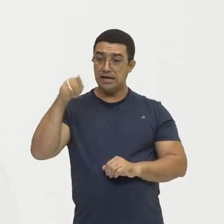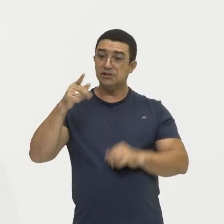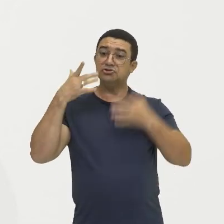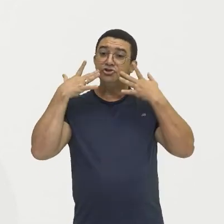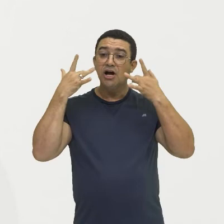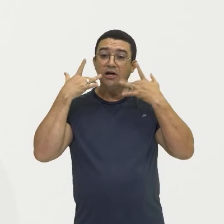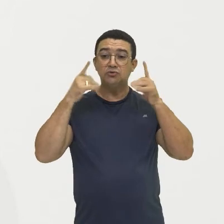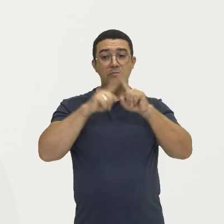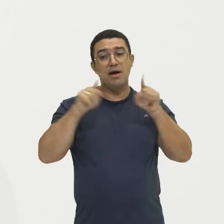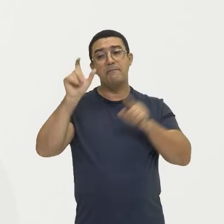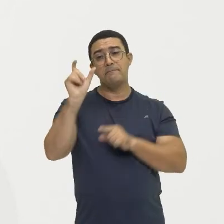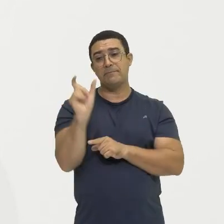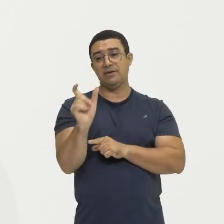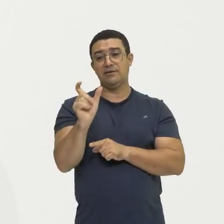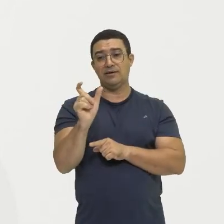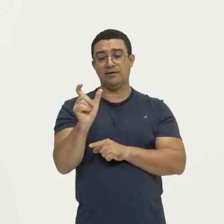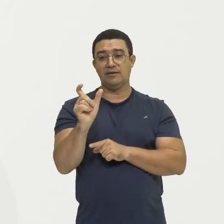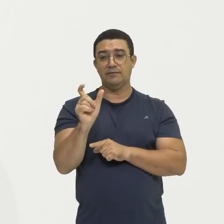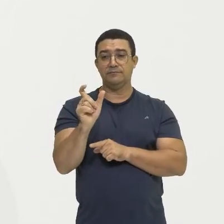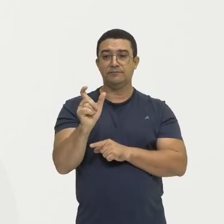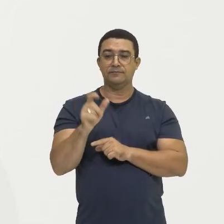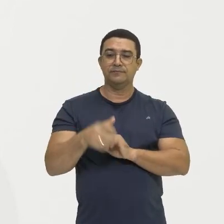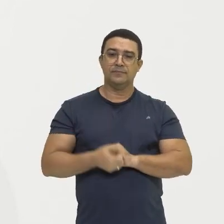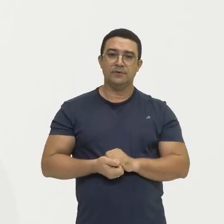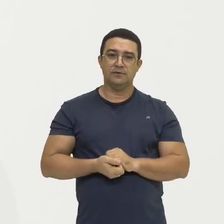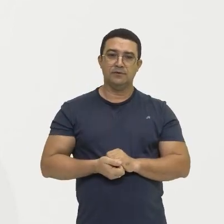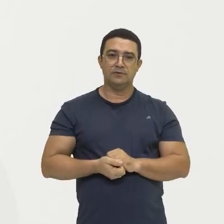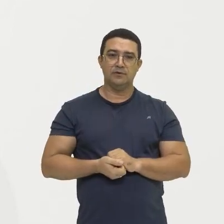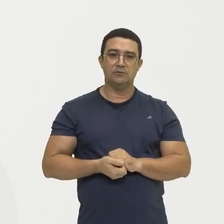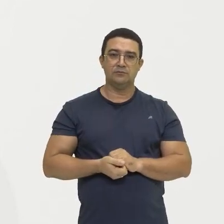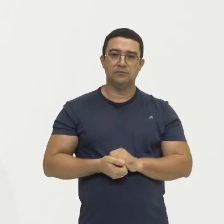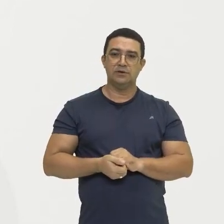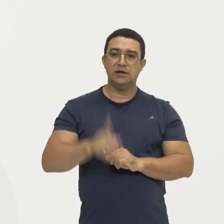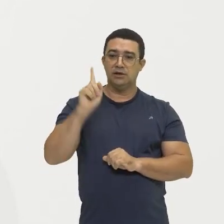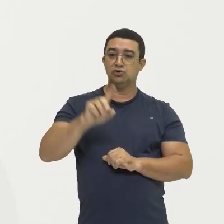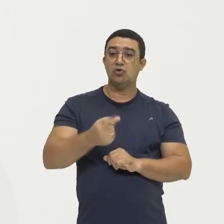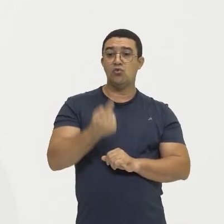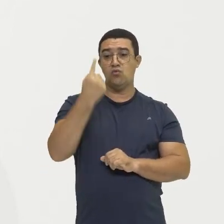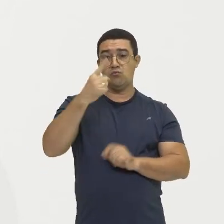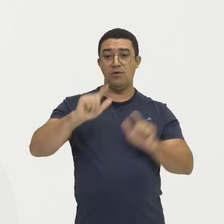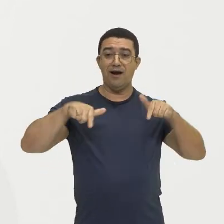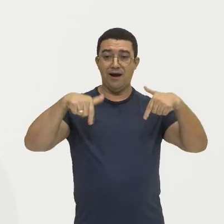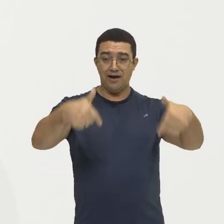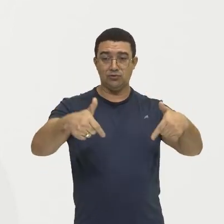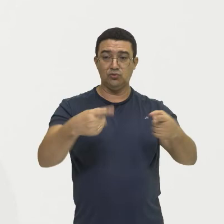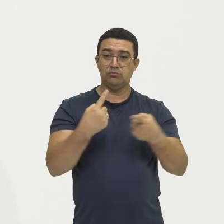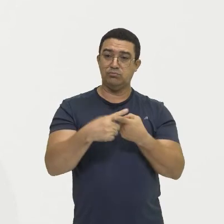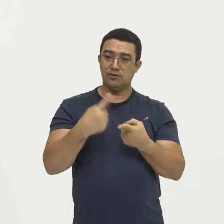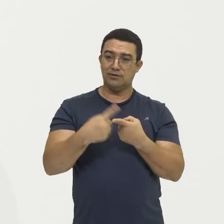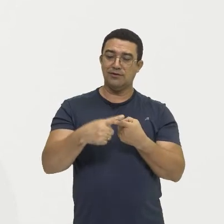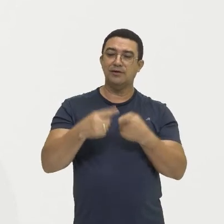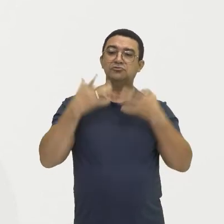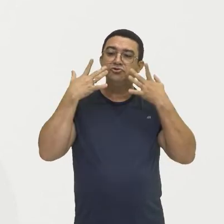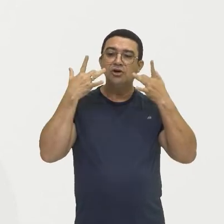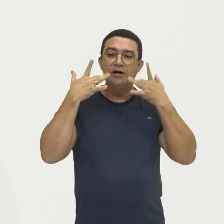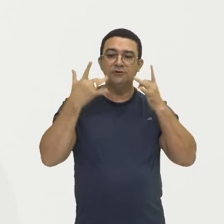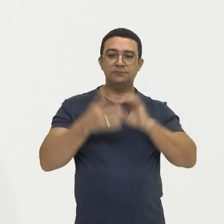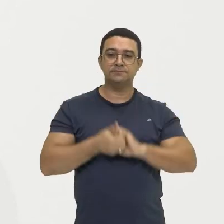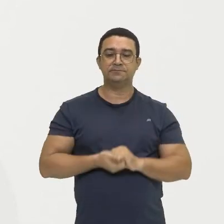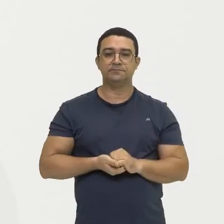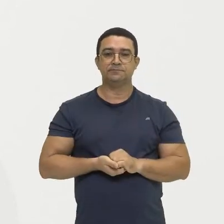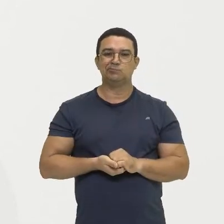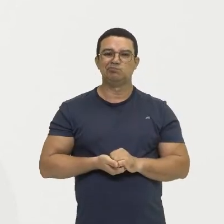uma peça teatral, só que ela é curta, né? Não é muito longa, ela é composta de apenas um ato. Por quê? Porque lá